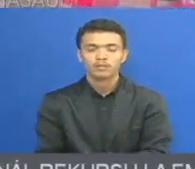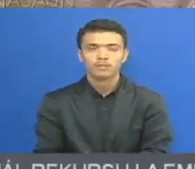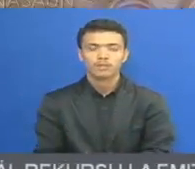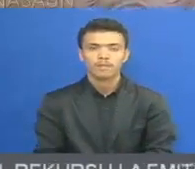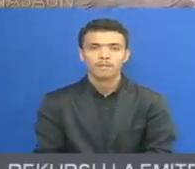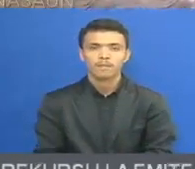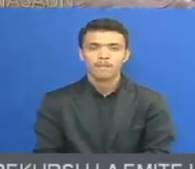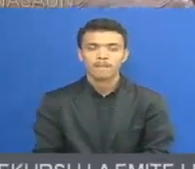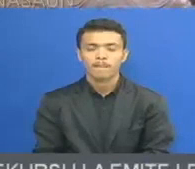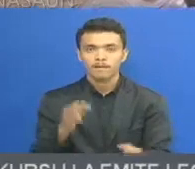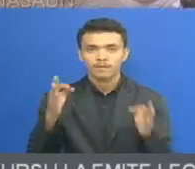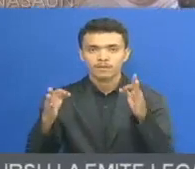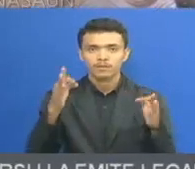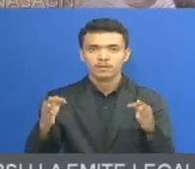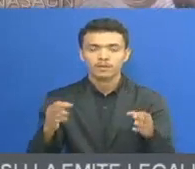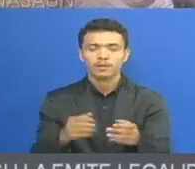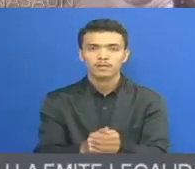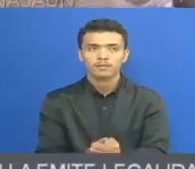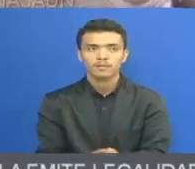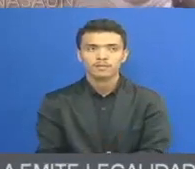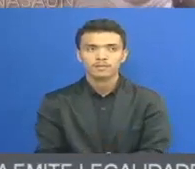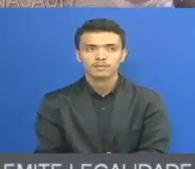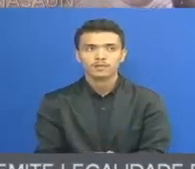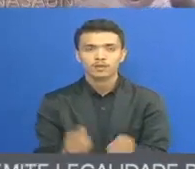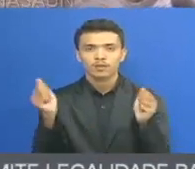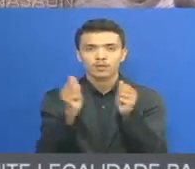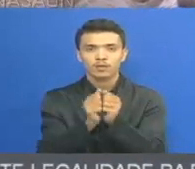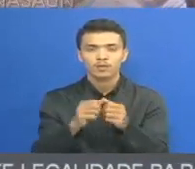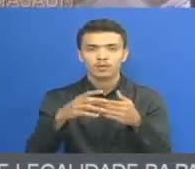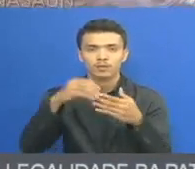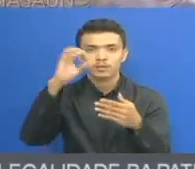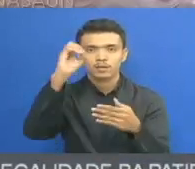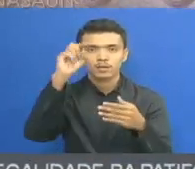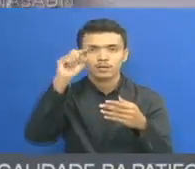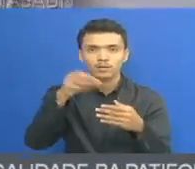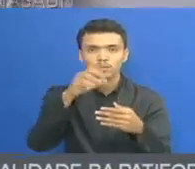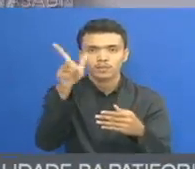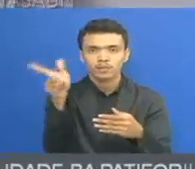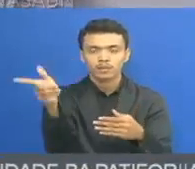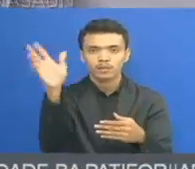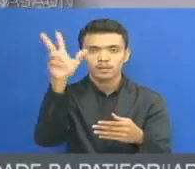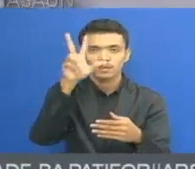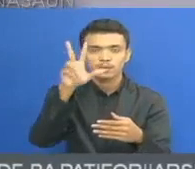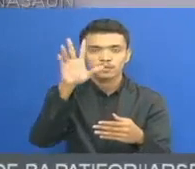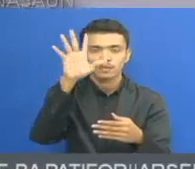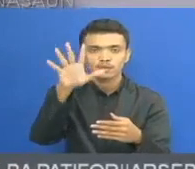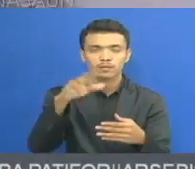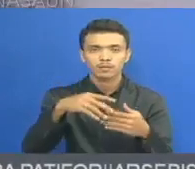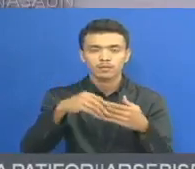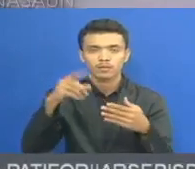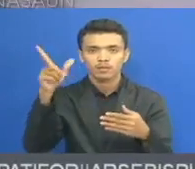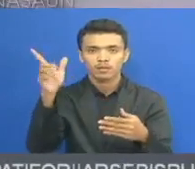azulejo. Enquanto o zinco e a loza refere, a medida 0,25 dólar tolo lhe centavos rito